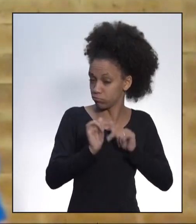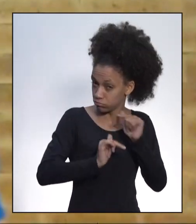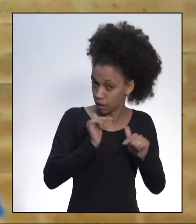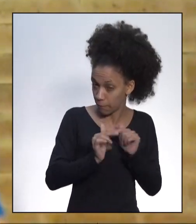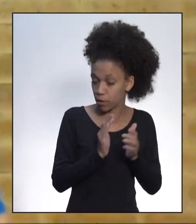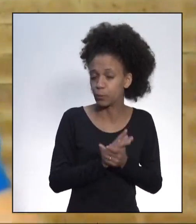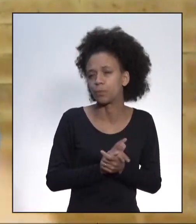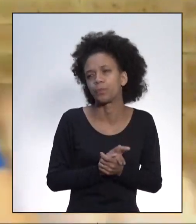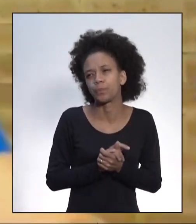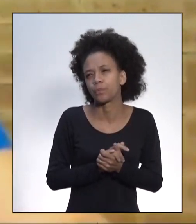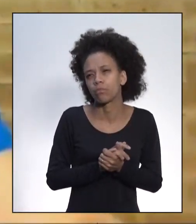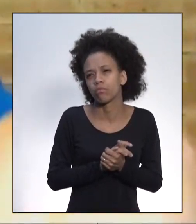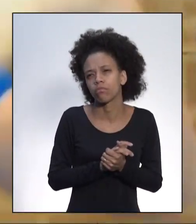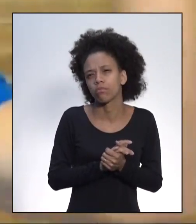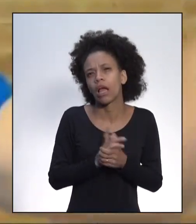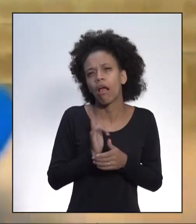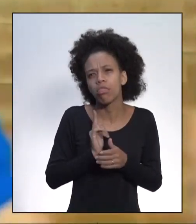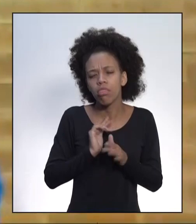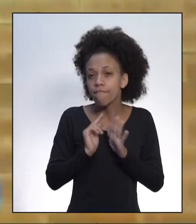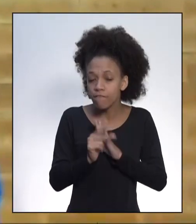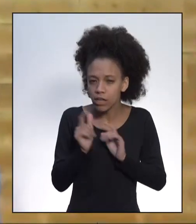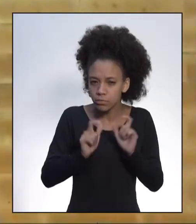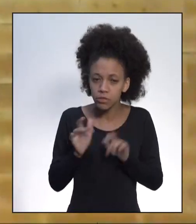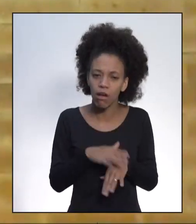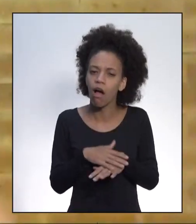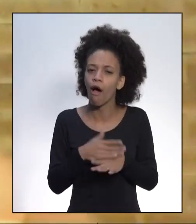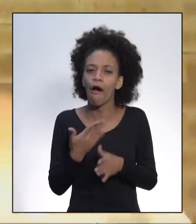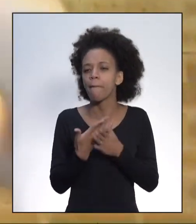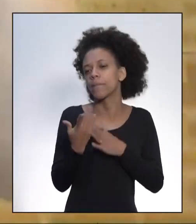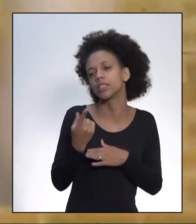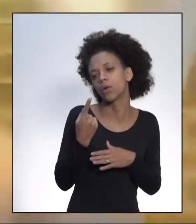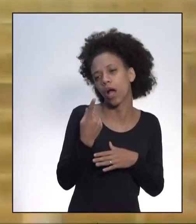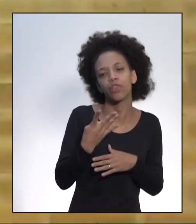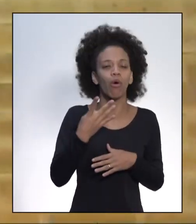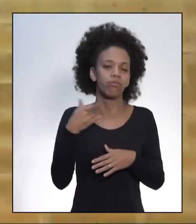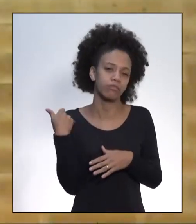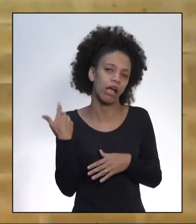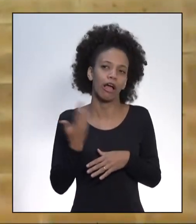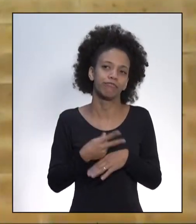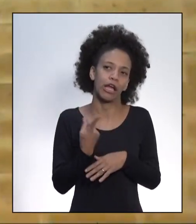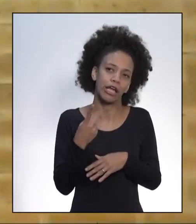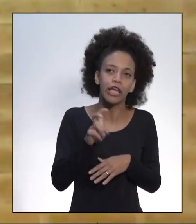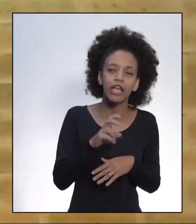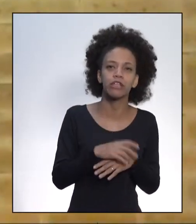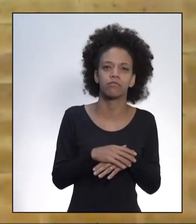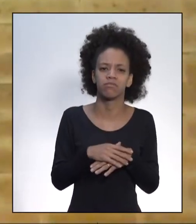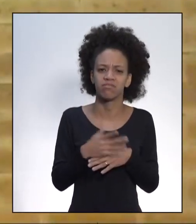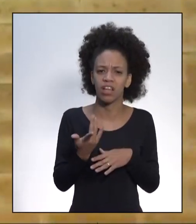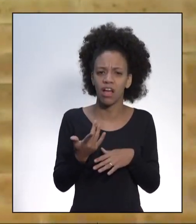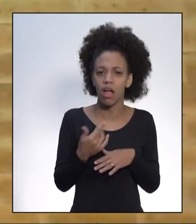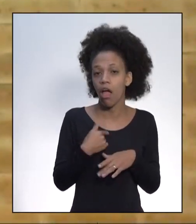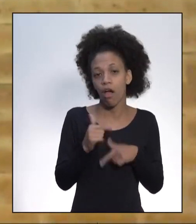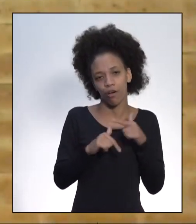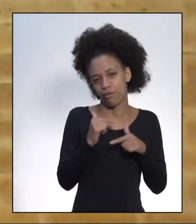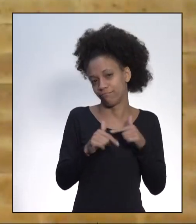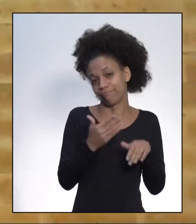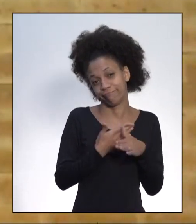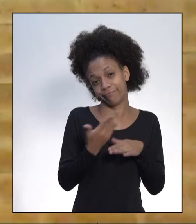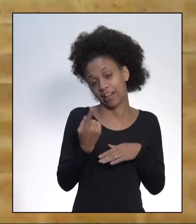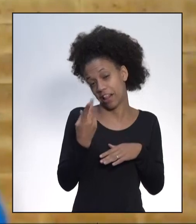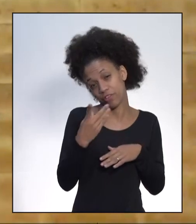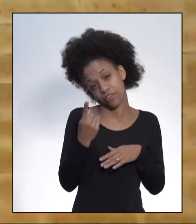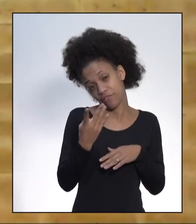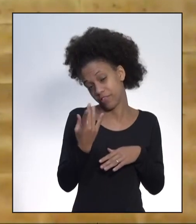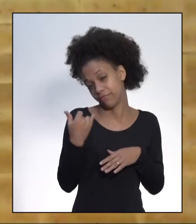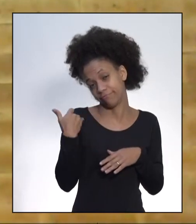né? Tem muitas pessoas que falam, pô, comecei a empreender com 14 anos, eu já comecei a empreender com 15 anos, eu comecei a trabalhar com 14 anos de idade,